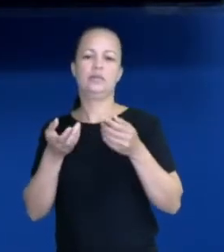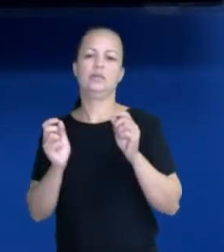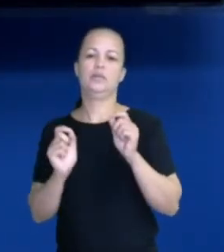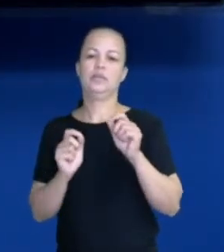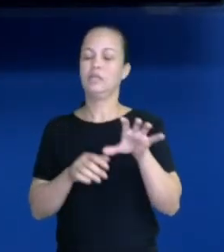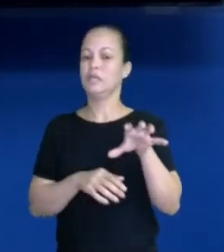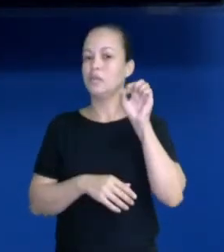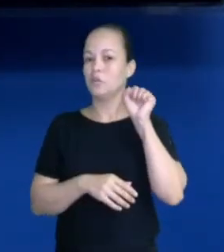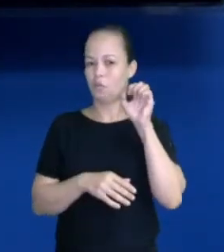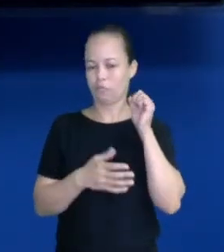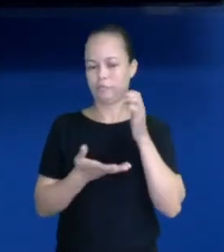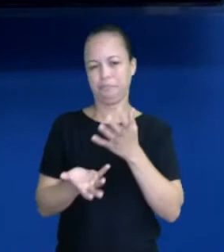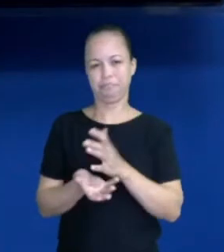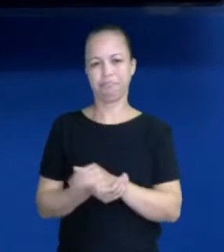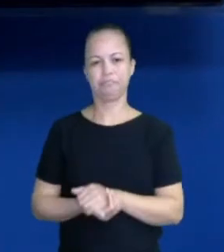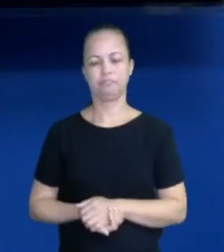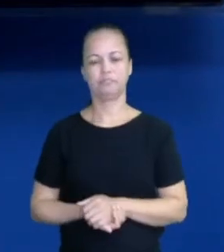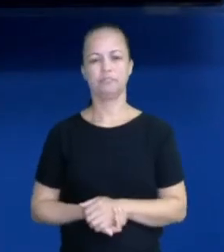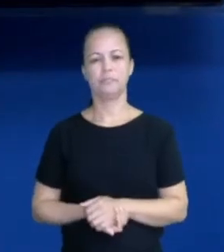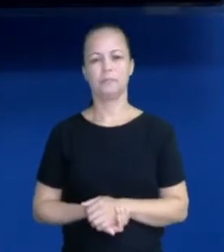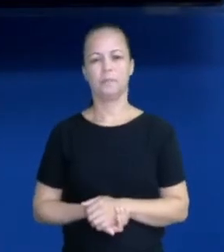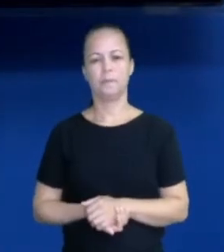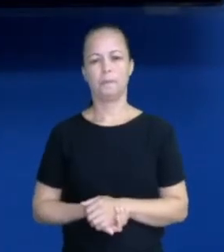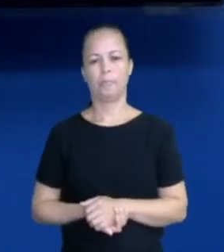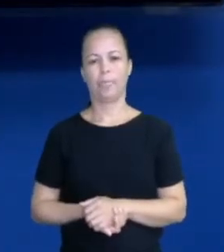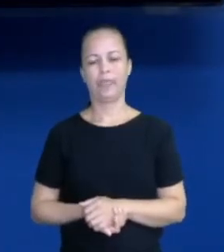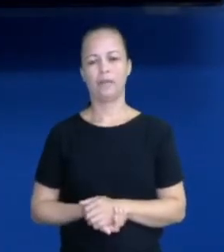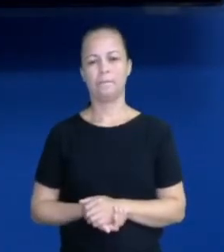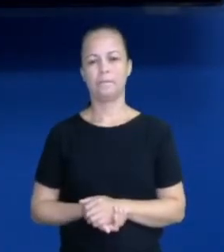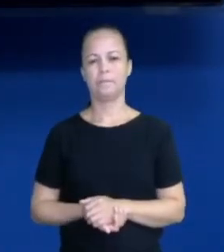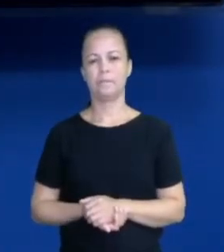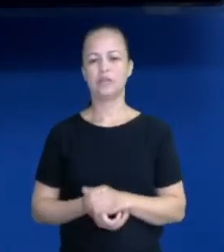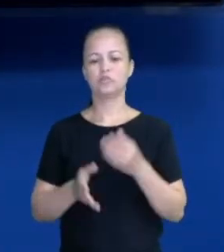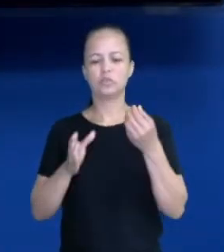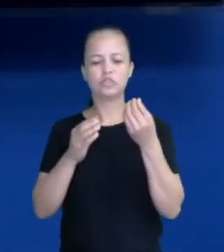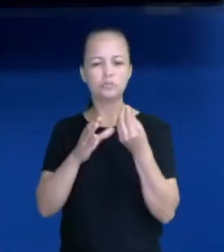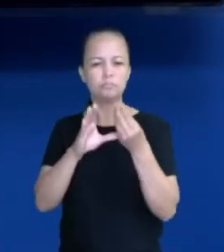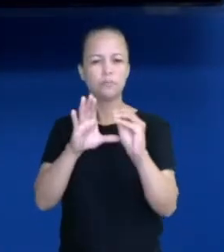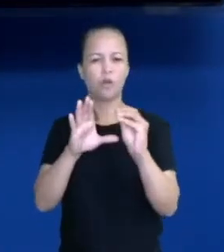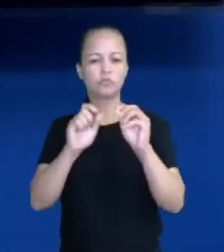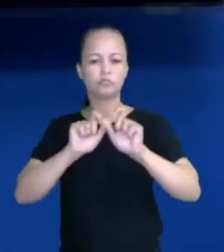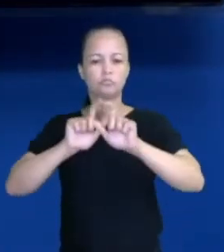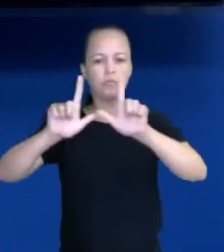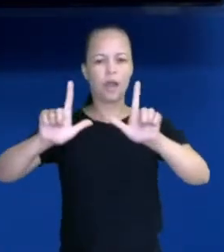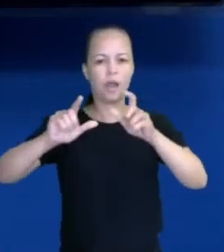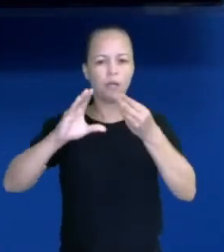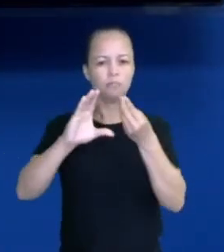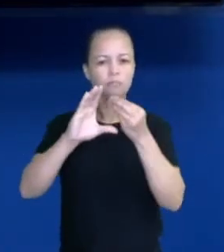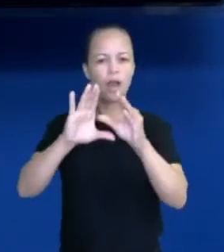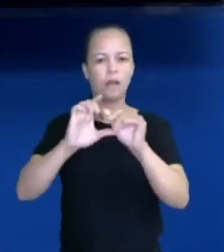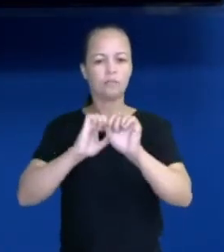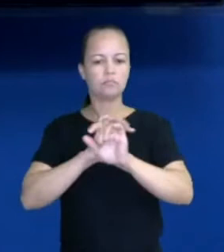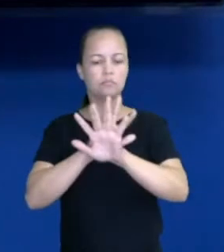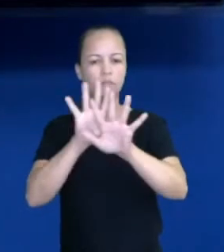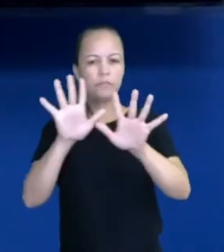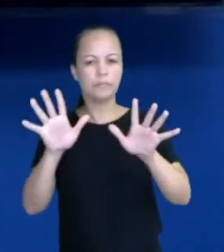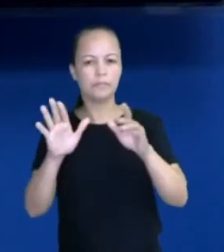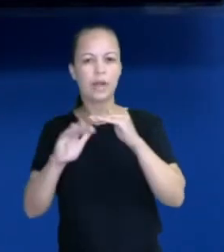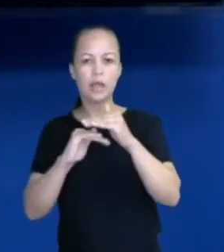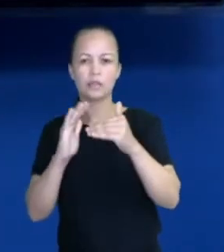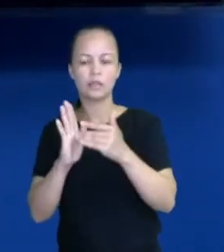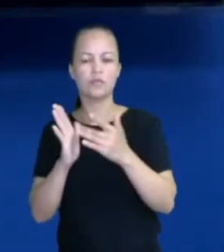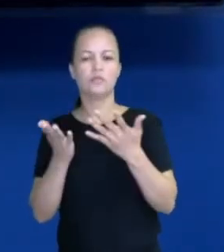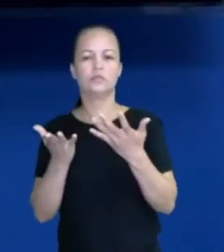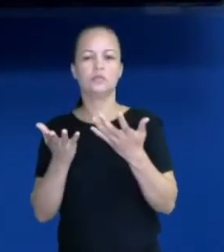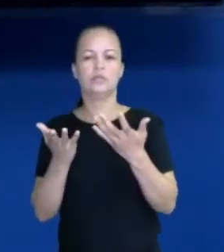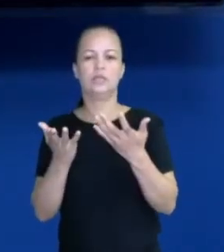verdade. Mas quando a gente posta, a coisa é diferente. A escrita está lá. Então,